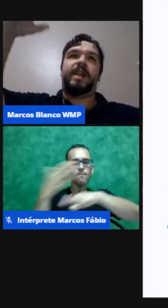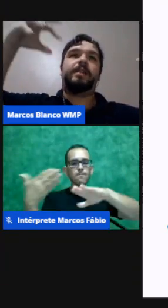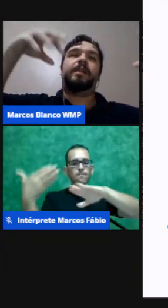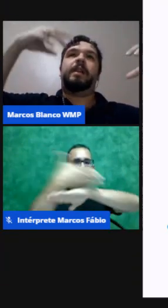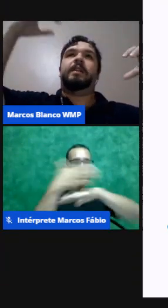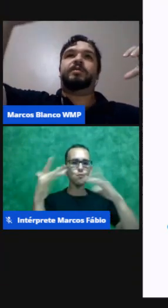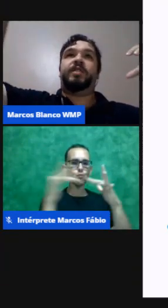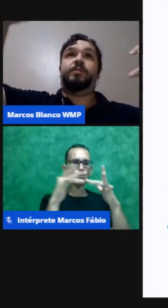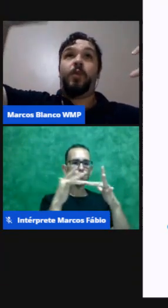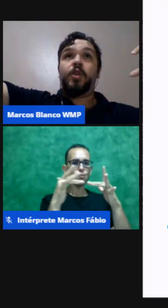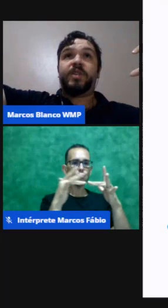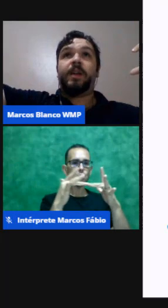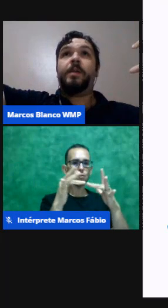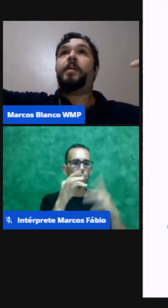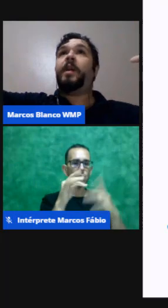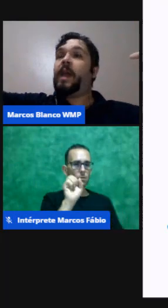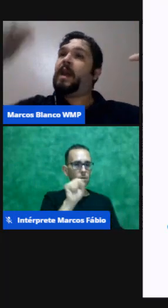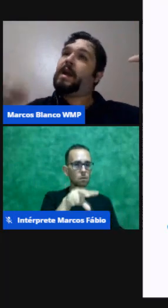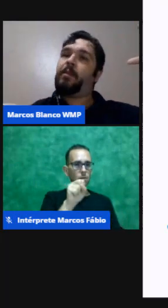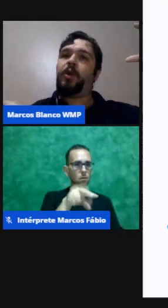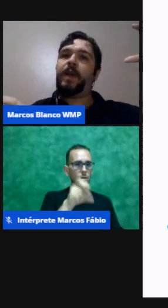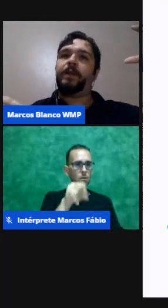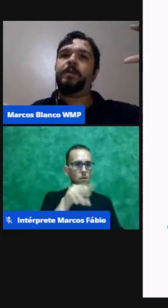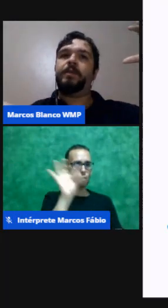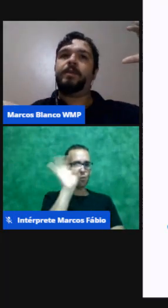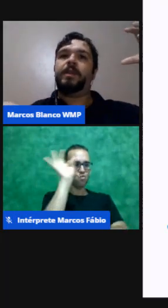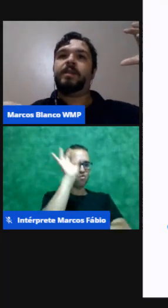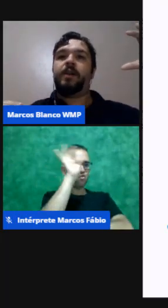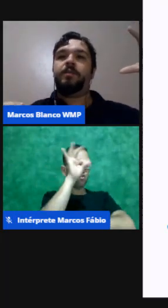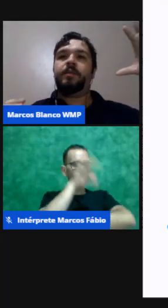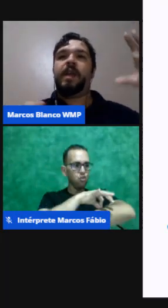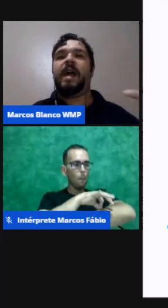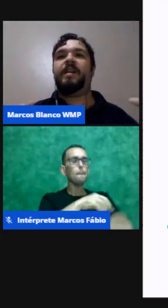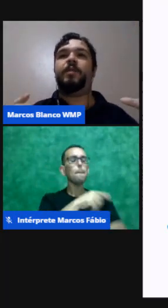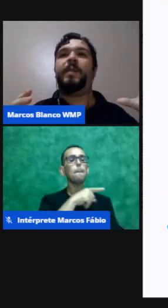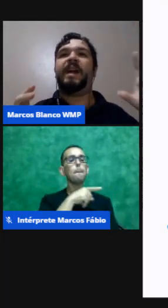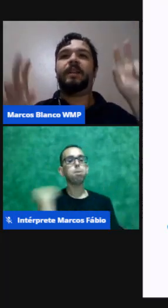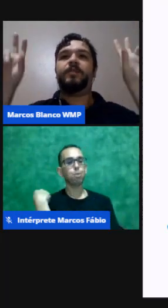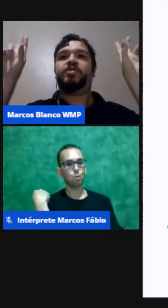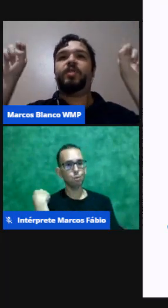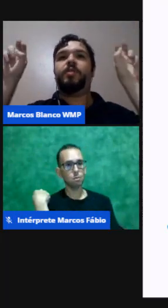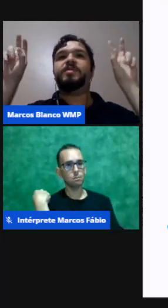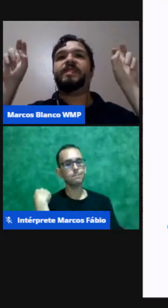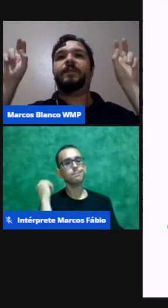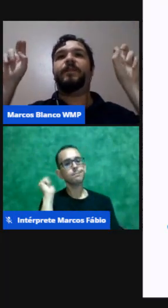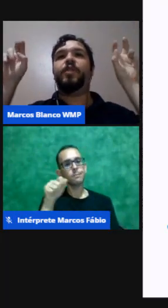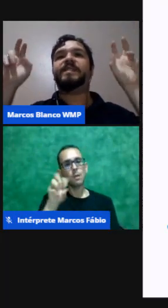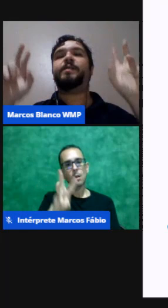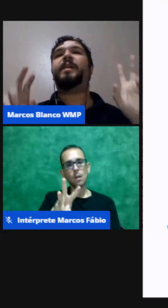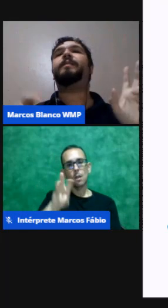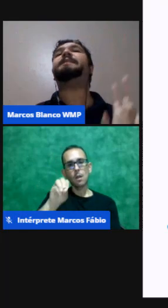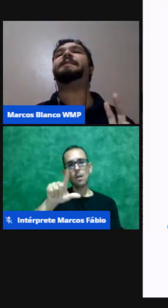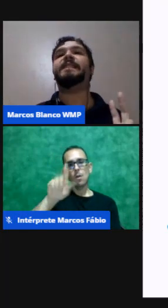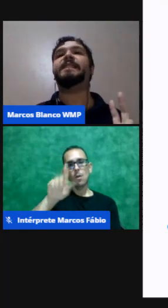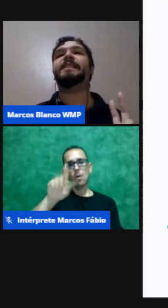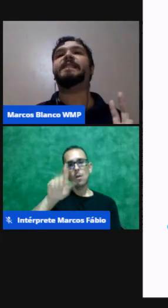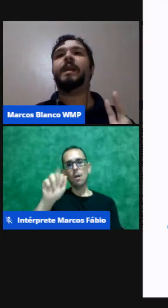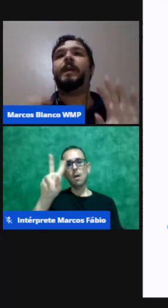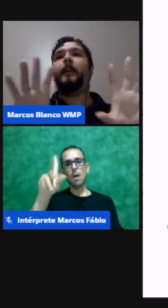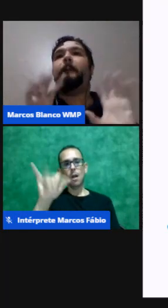com alguns vírus, né, de mosca, ela acaba morrendo. Então, a Wolbachia ela funciona como se fosse